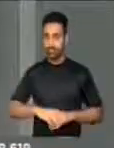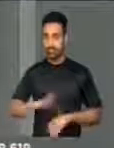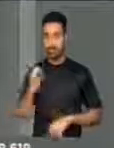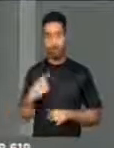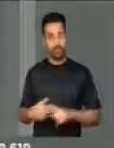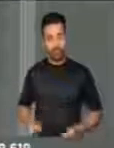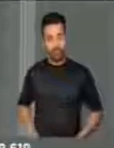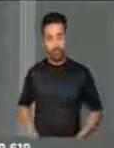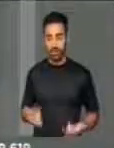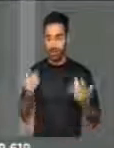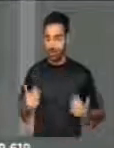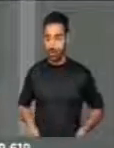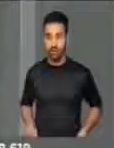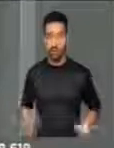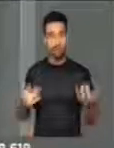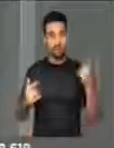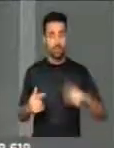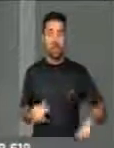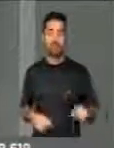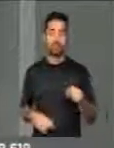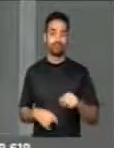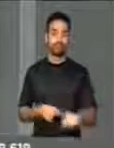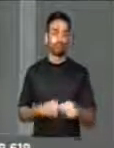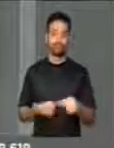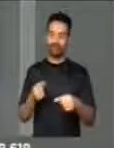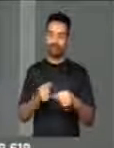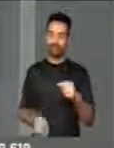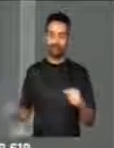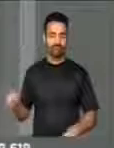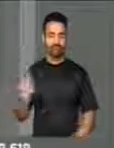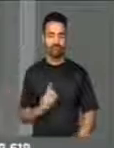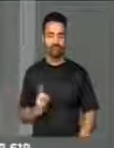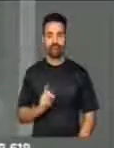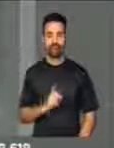desta, mais essa medida antipopular,